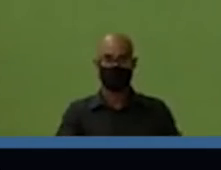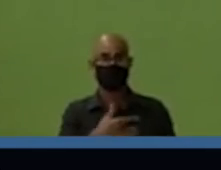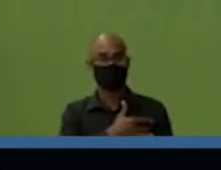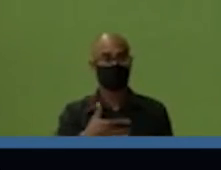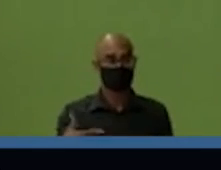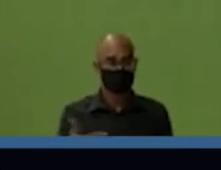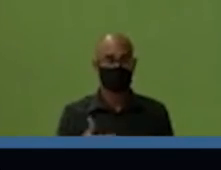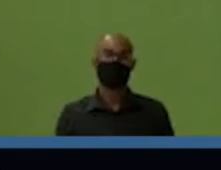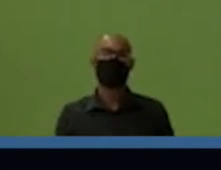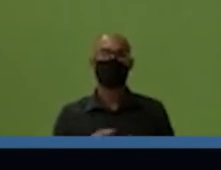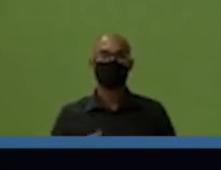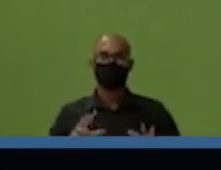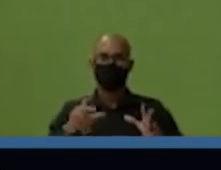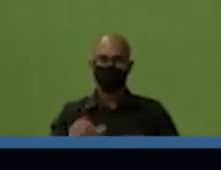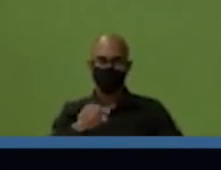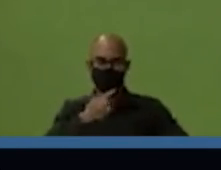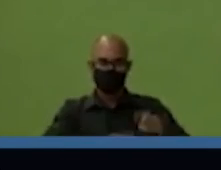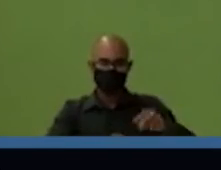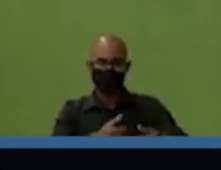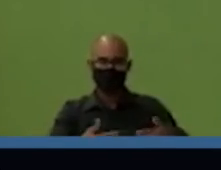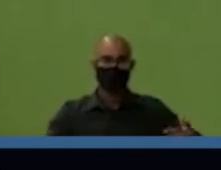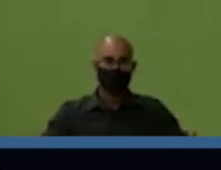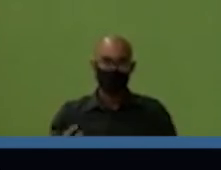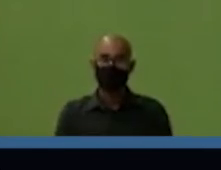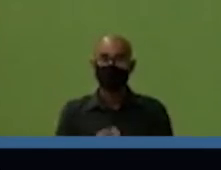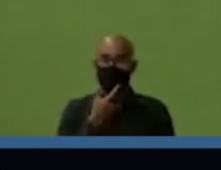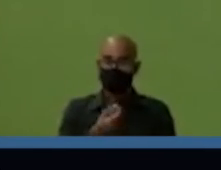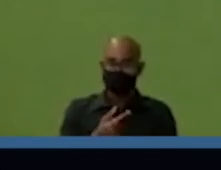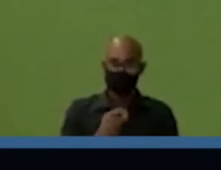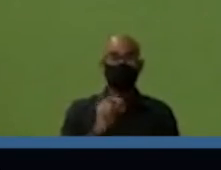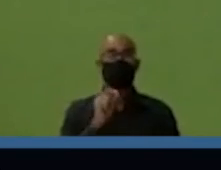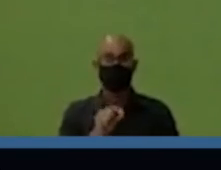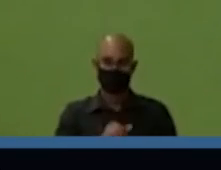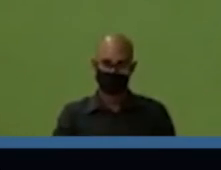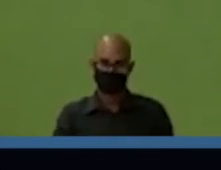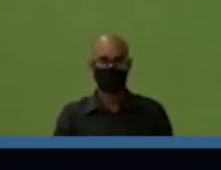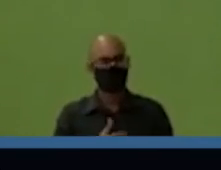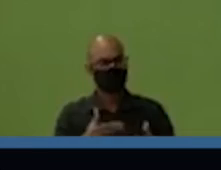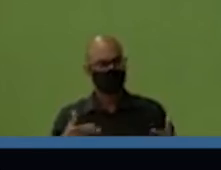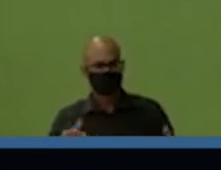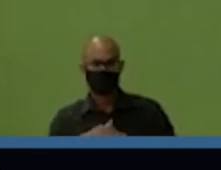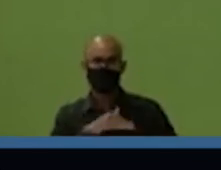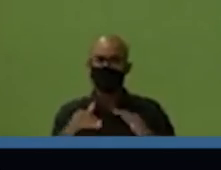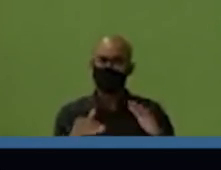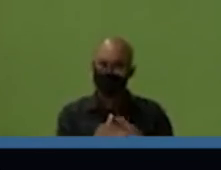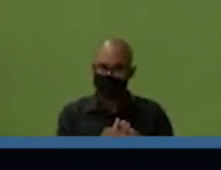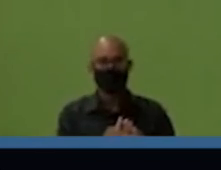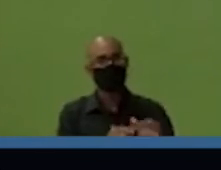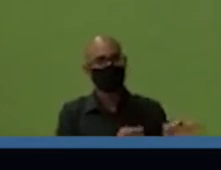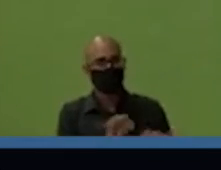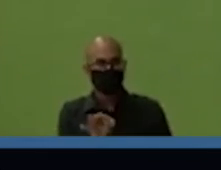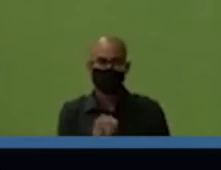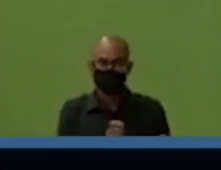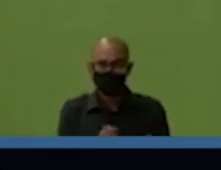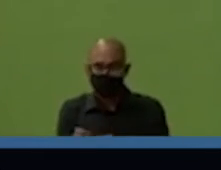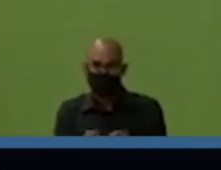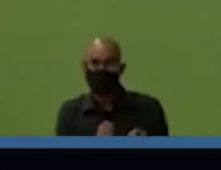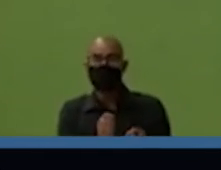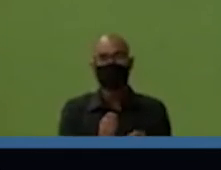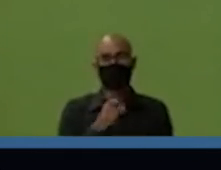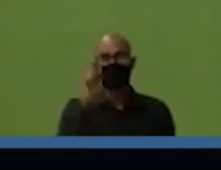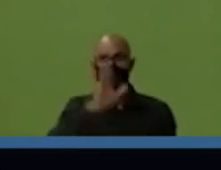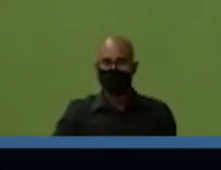Saúde. Todos esses medicamentos foram encaminhados por um pool de empresas que se juntaram no Brasil